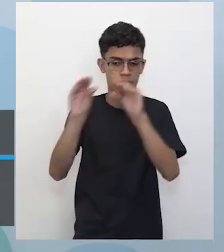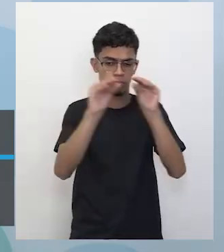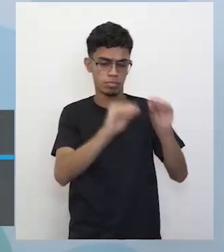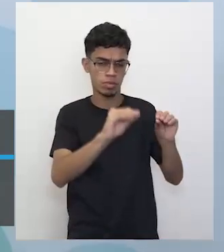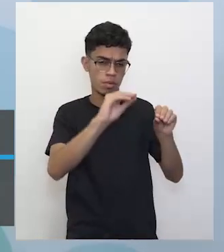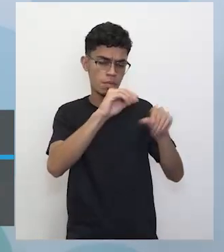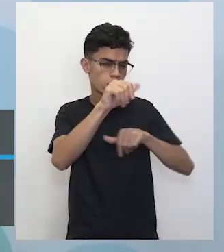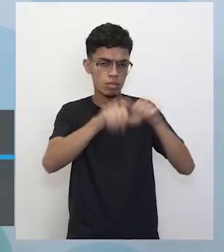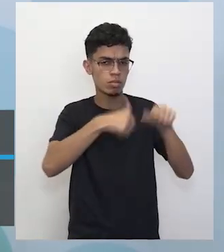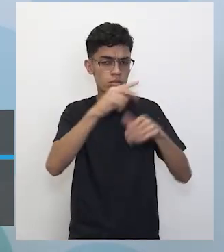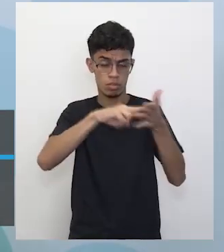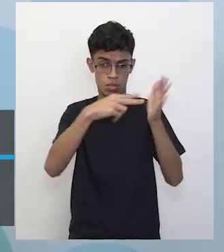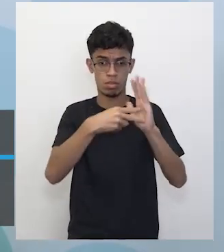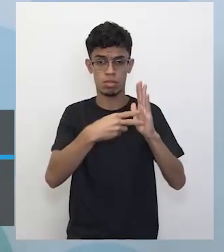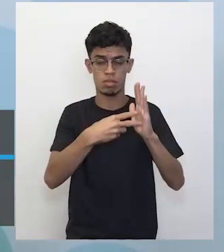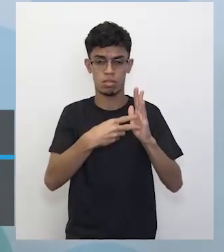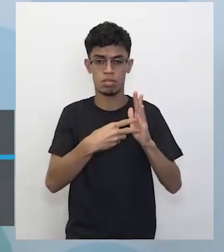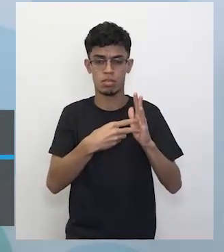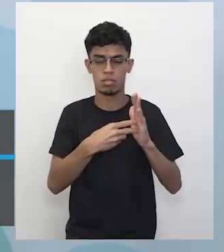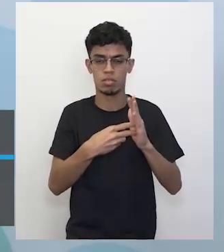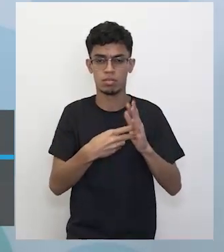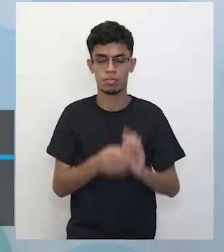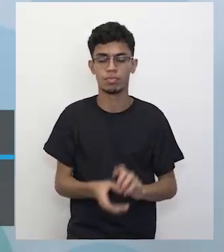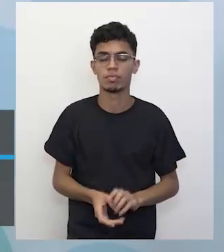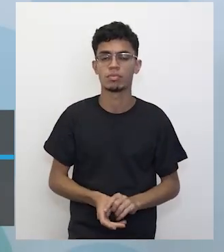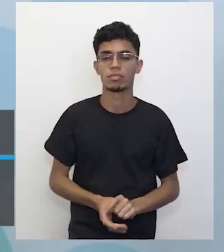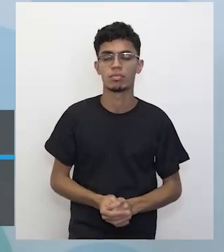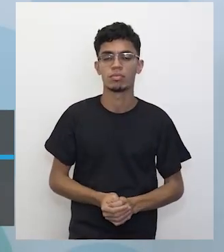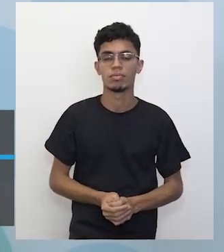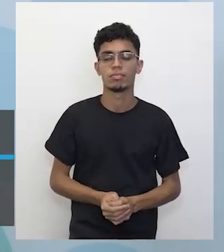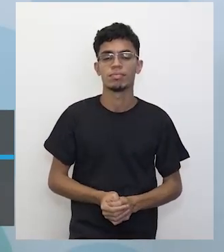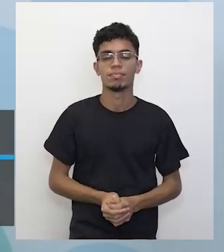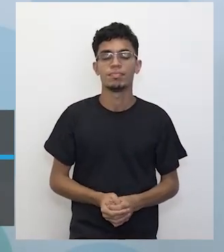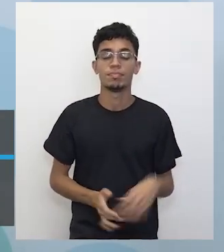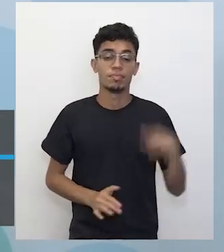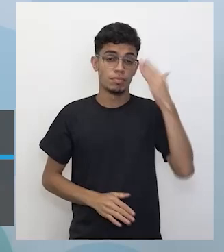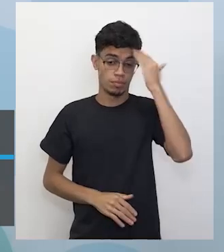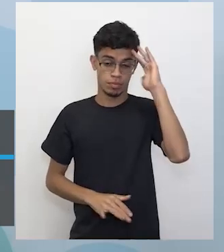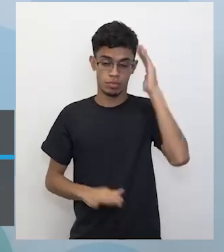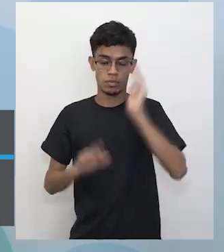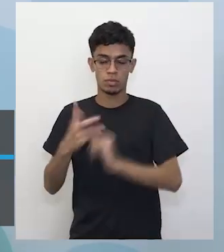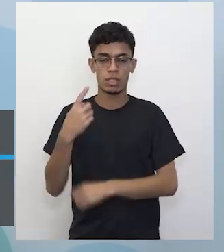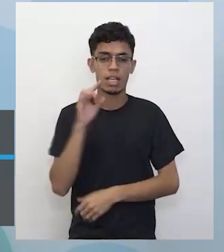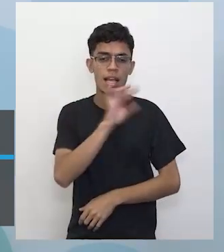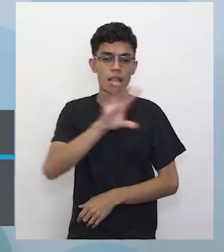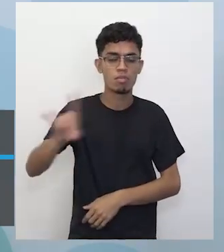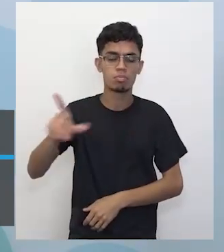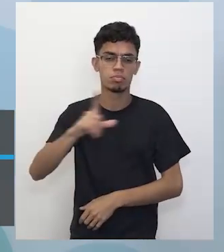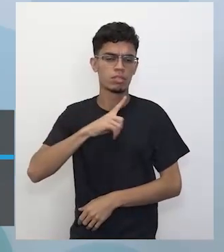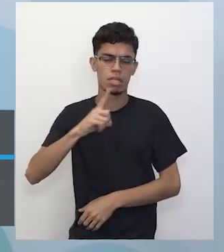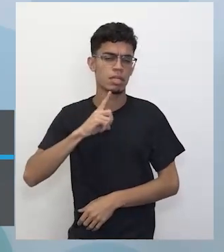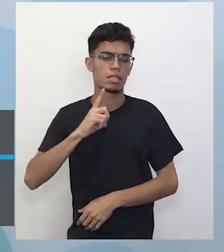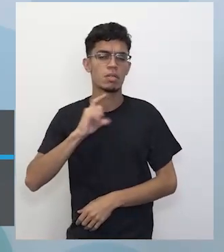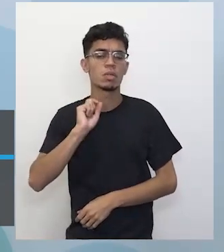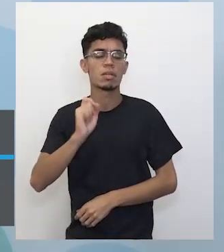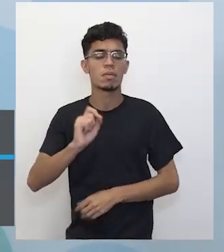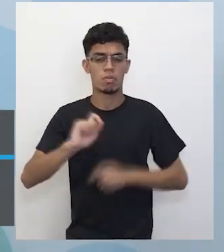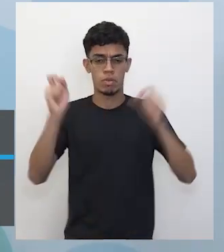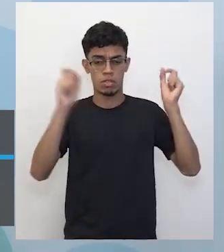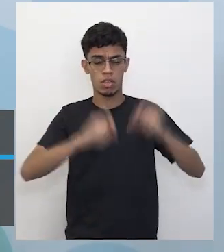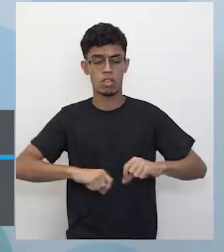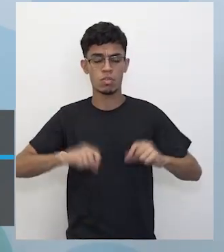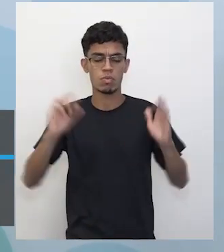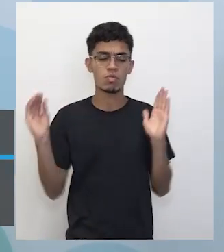significar outra coisa. Então é isso que é importante, né? Entender que nós damos significado e que a gente só consegue se comunicar com a